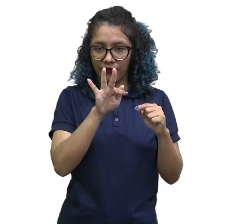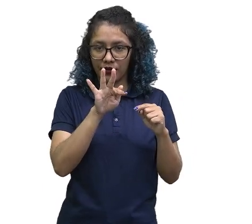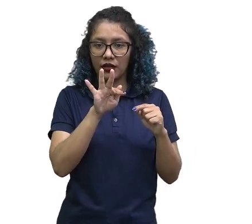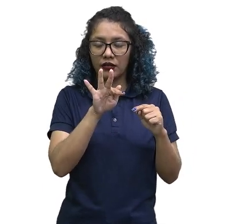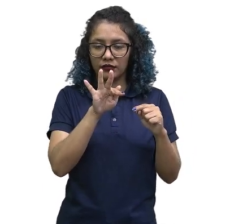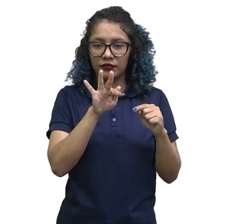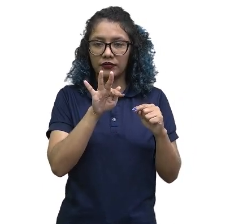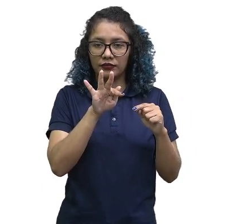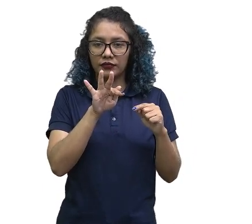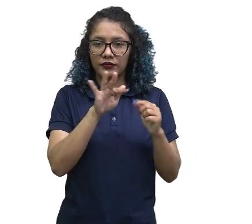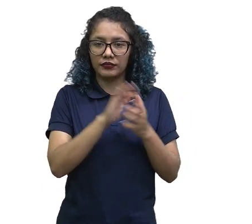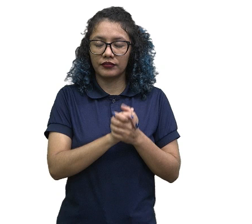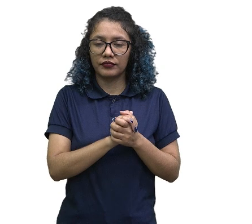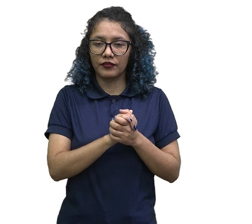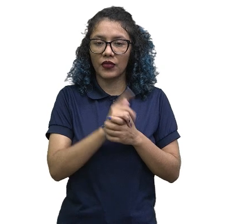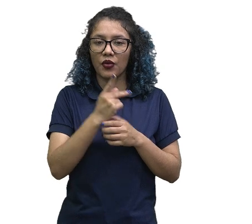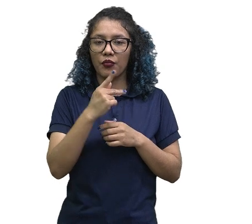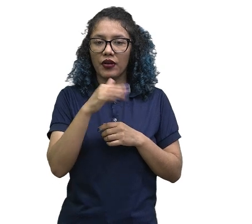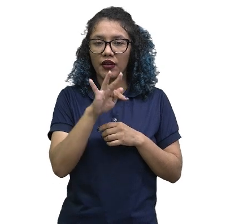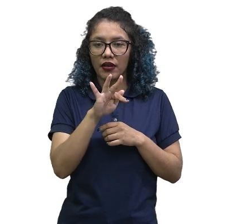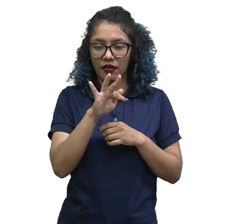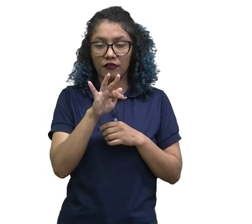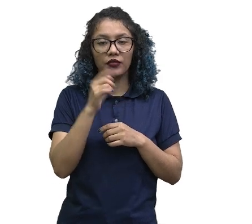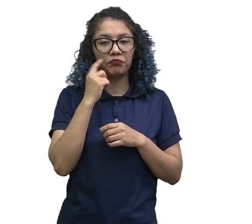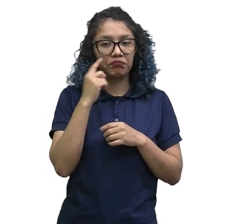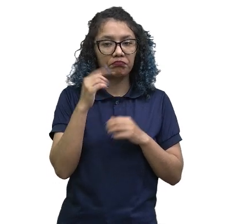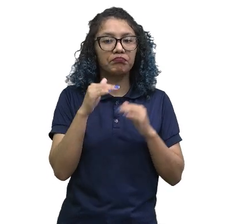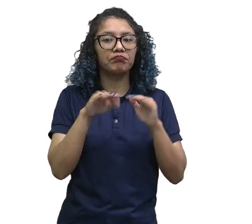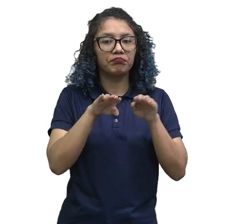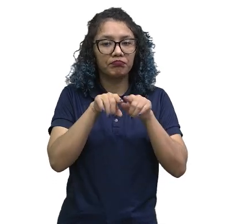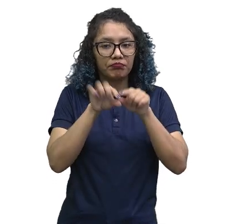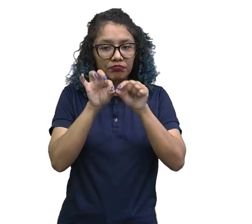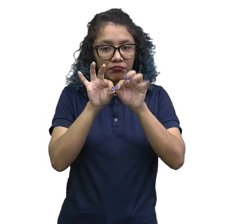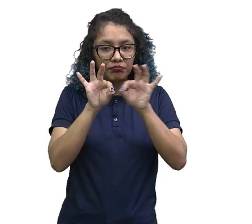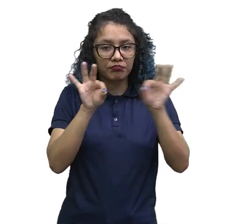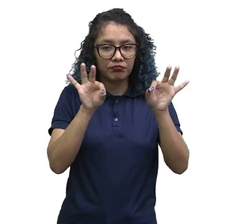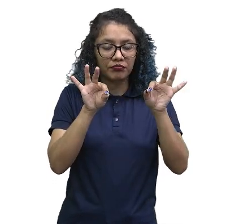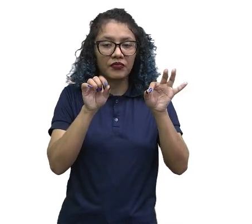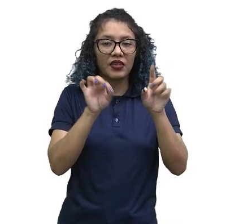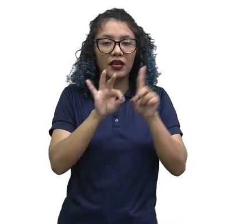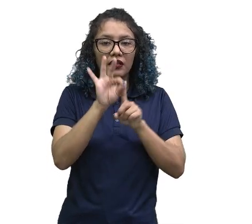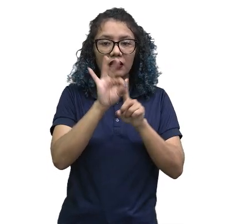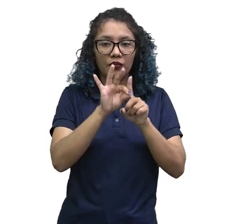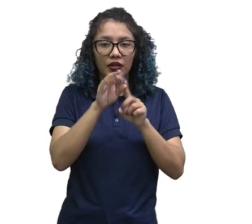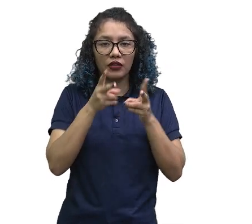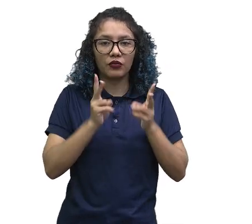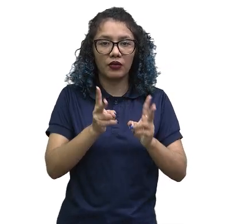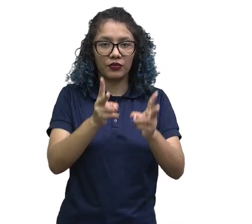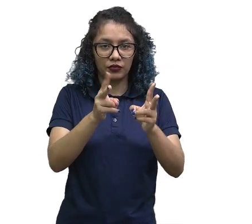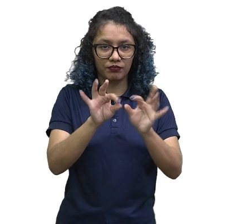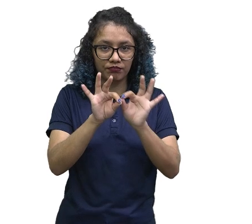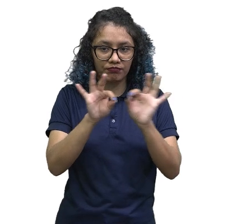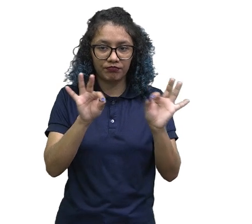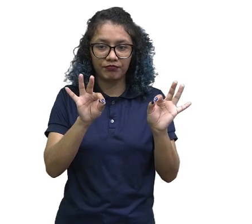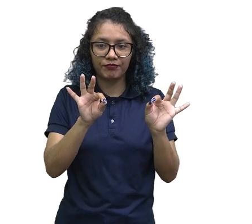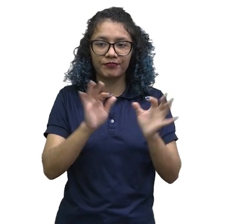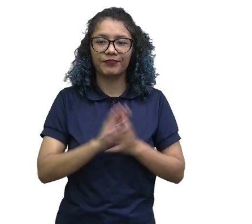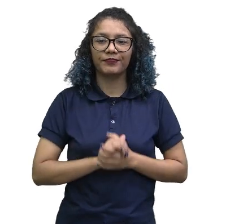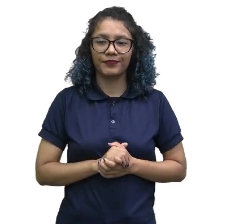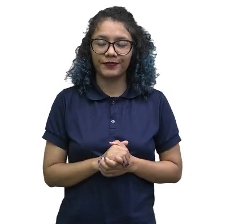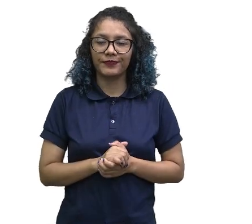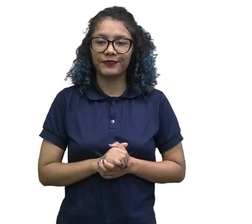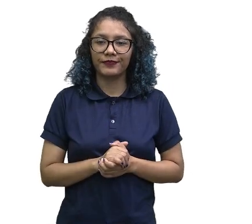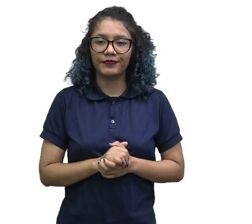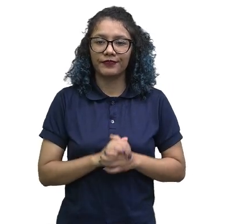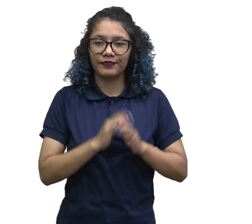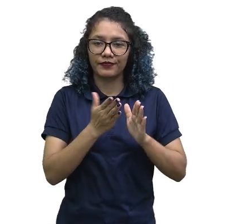O ponto de fusão, ele ocorre ali, e a temperatura, se você prestar atenção, ela é constante, tá?